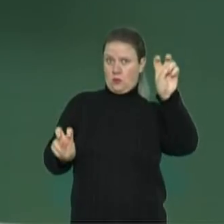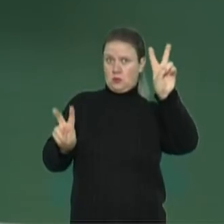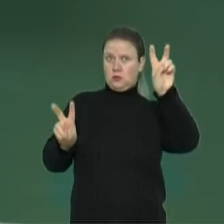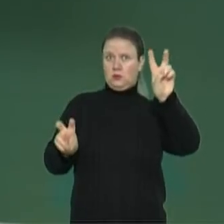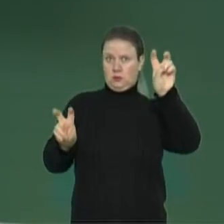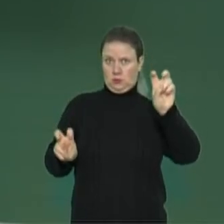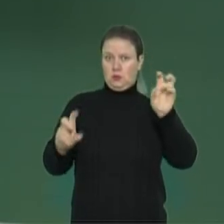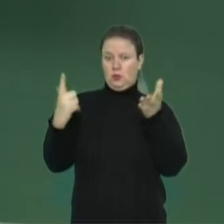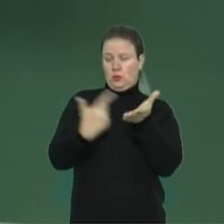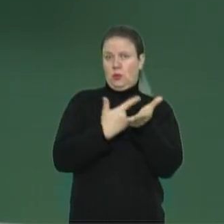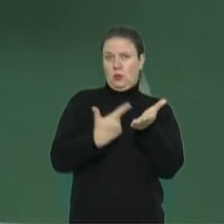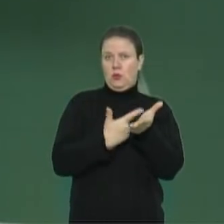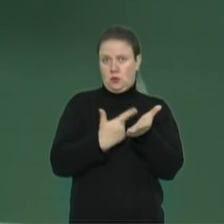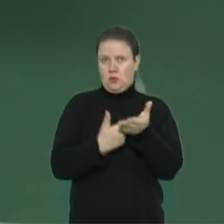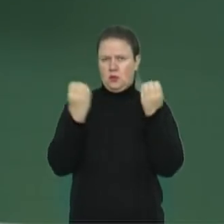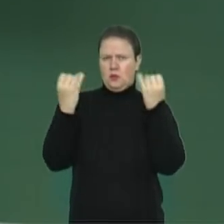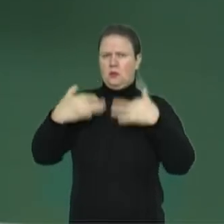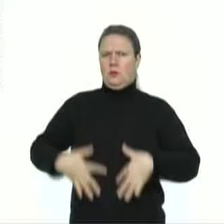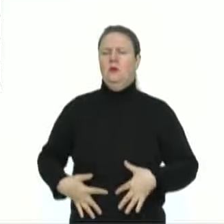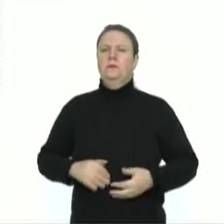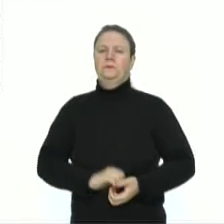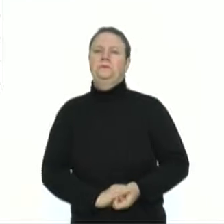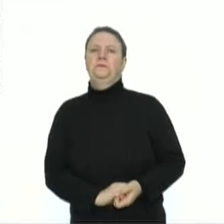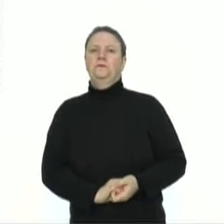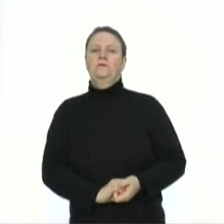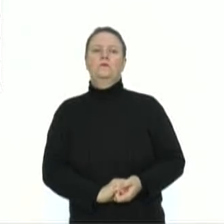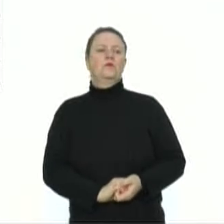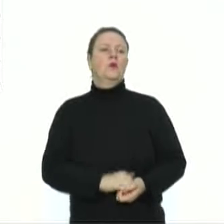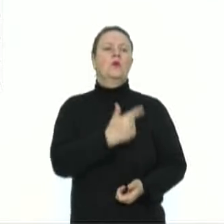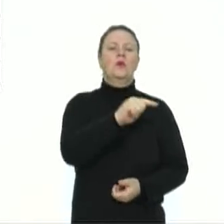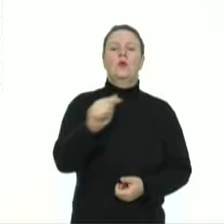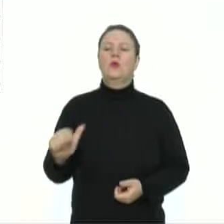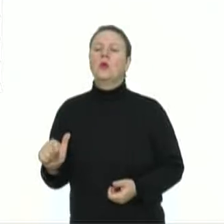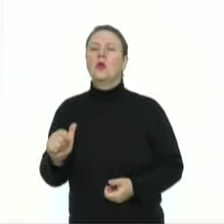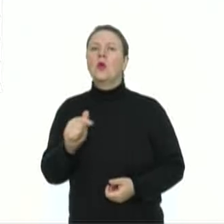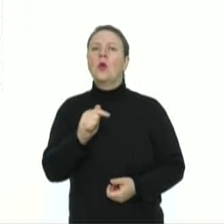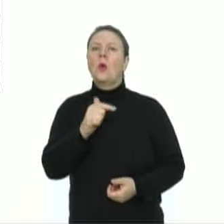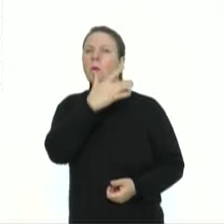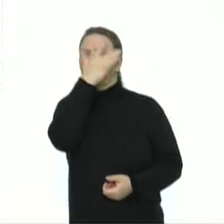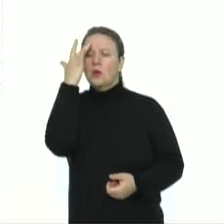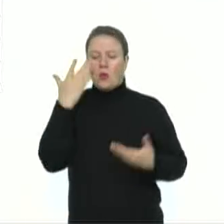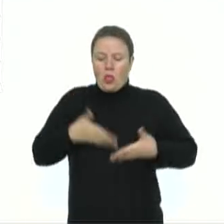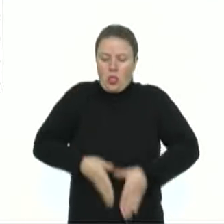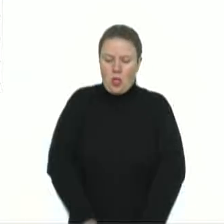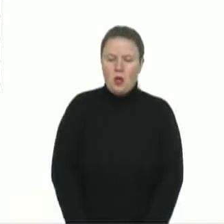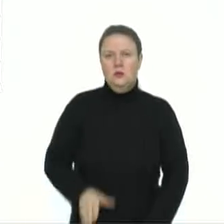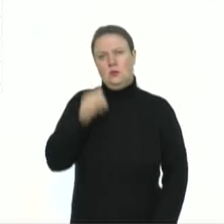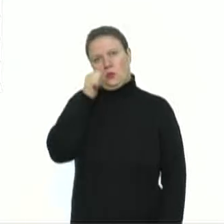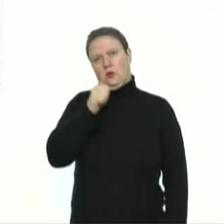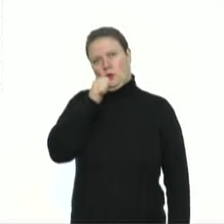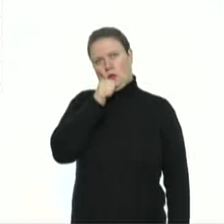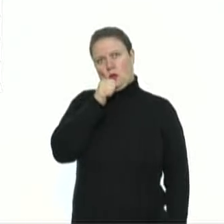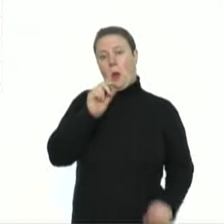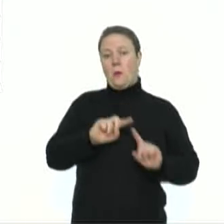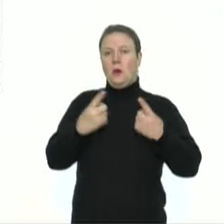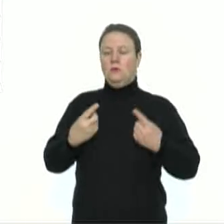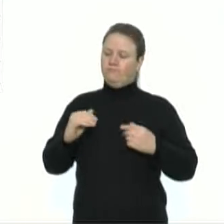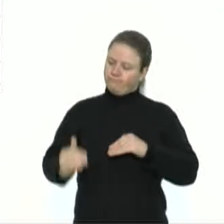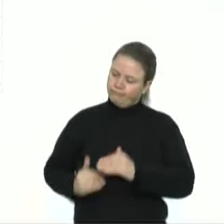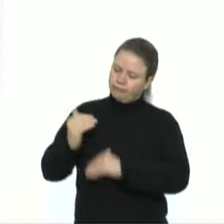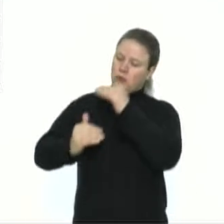dessa obra, talvez, né, quando ela diz o seguinte: ninguém nasce mulher, torna-se mulher. Nenhum